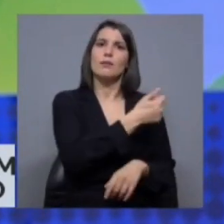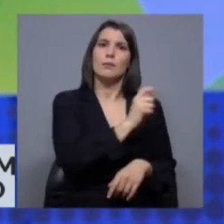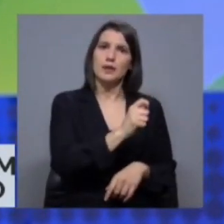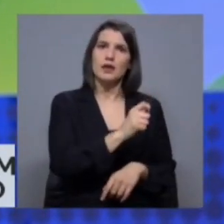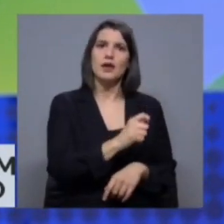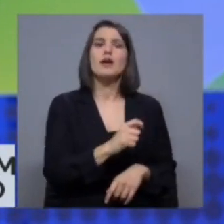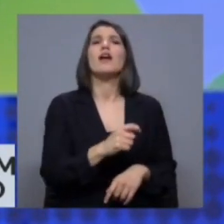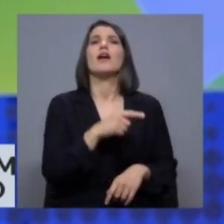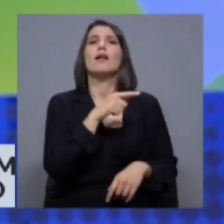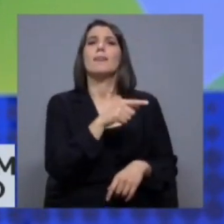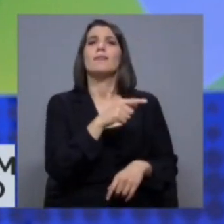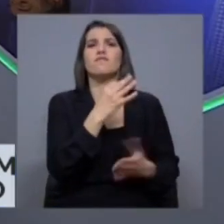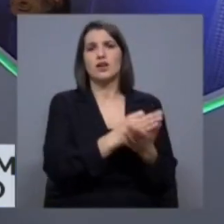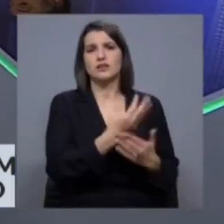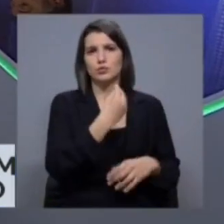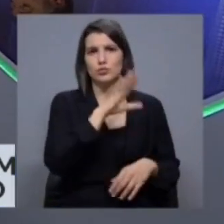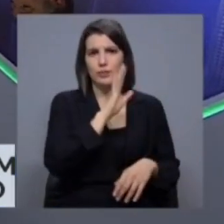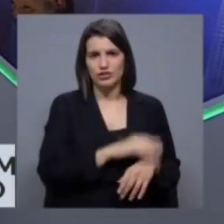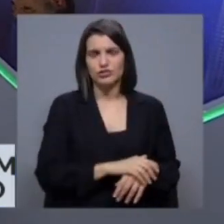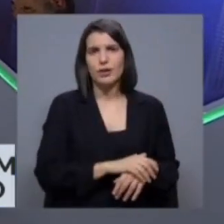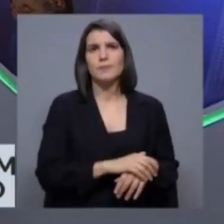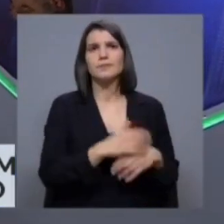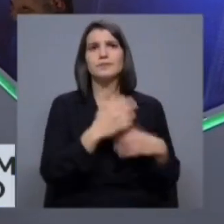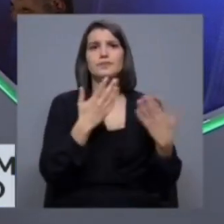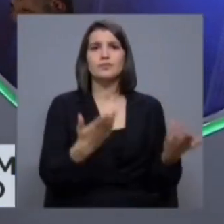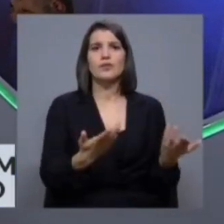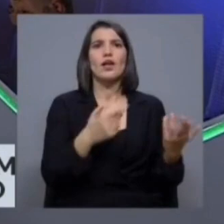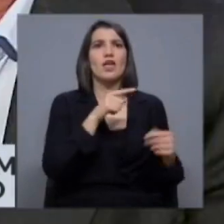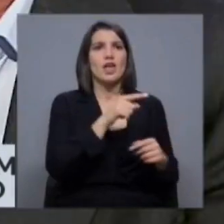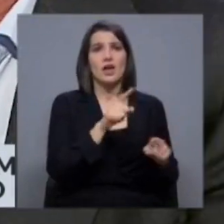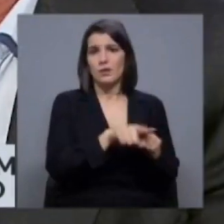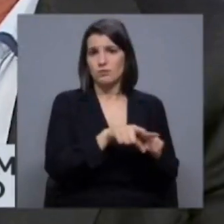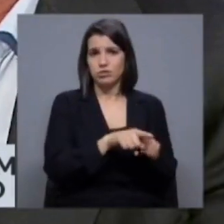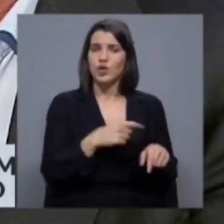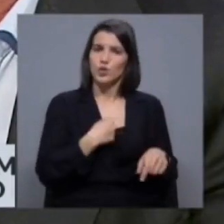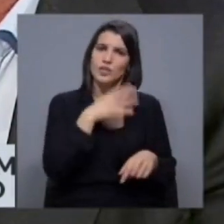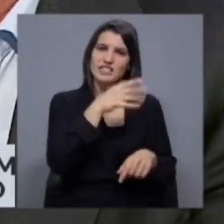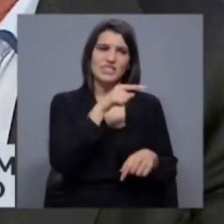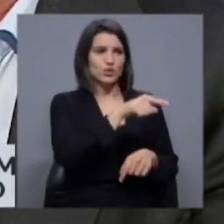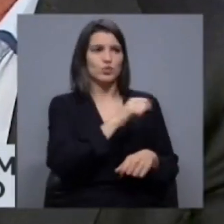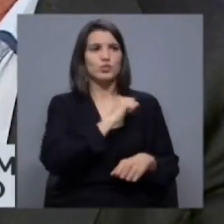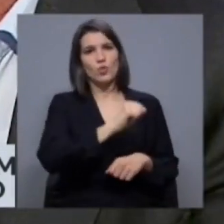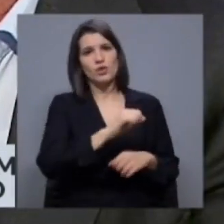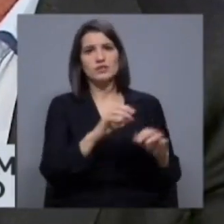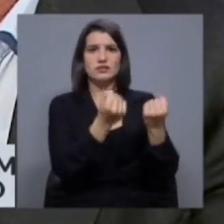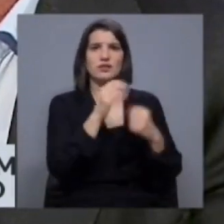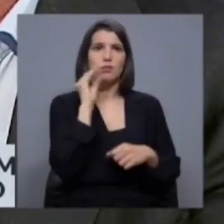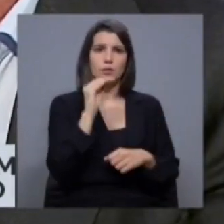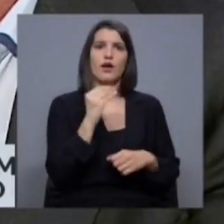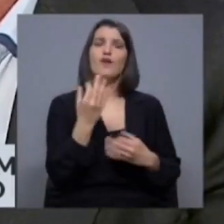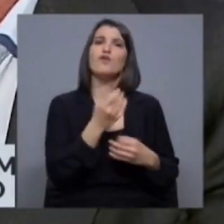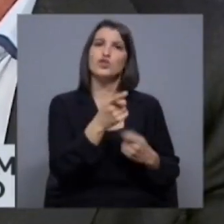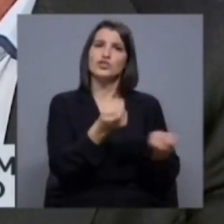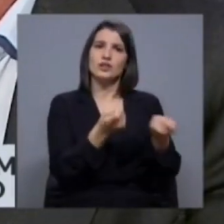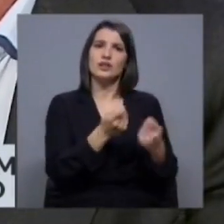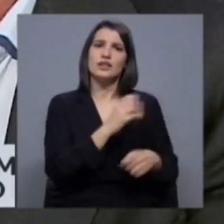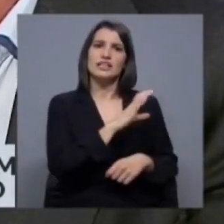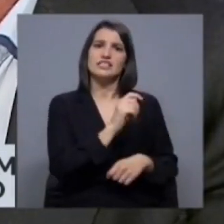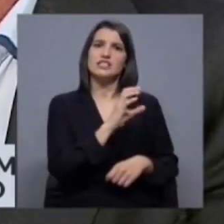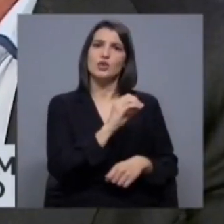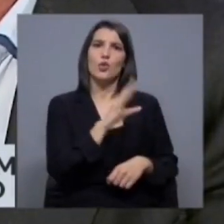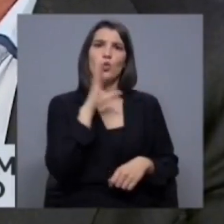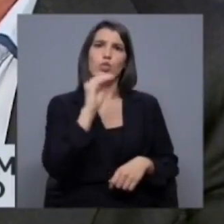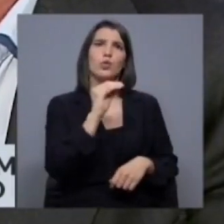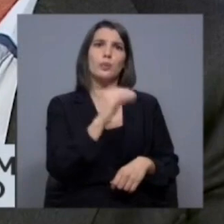estiver muito mais faltas é o mesmo que a geração presencial mais longa da história Era o mesmo que eu dizer que tu és conta salvar vários mais Parecia um banco e